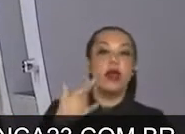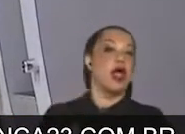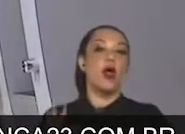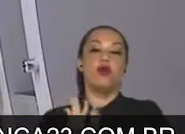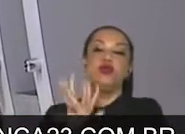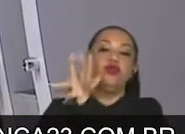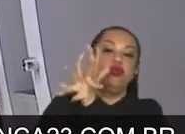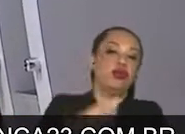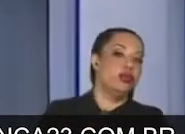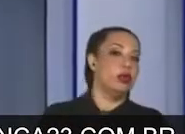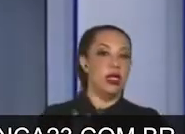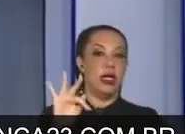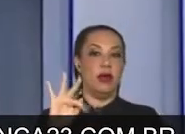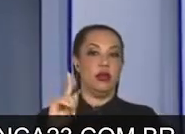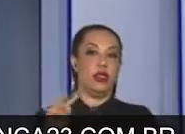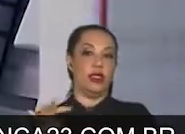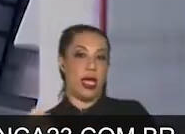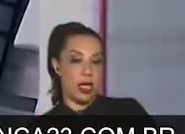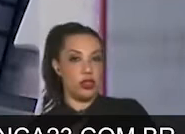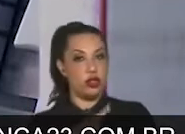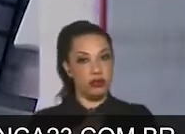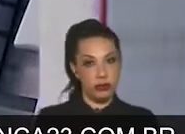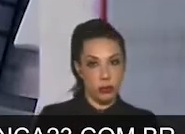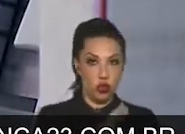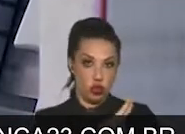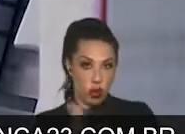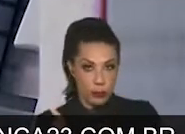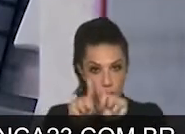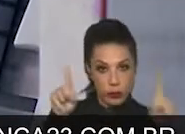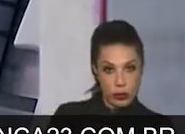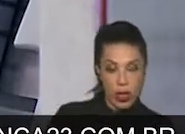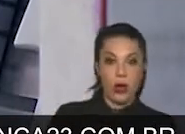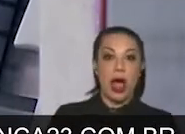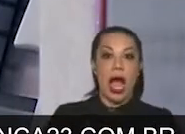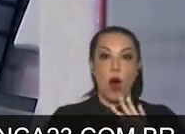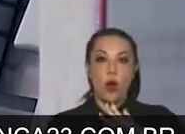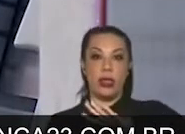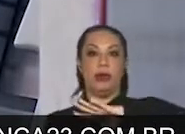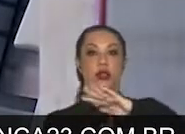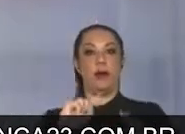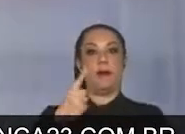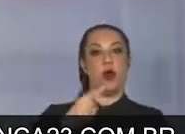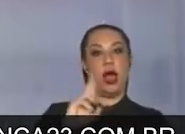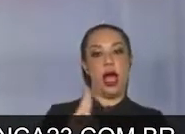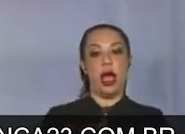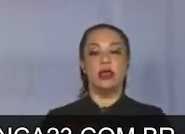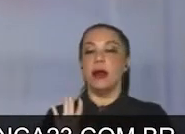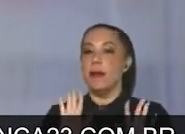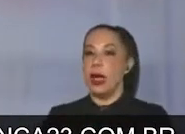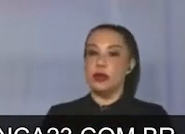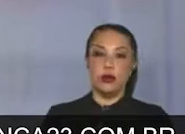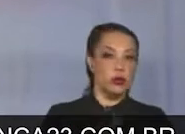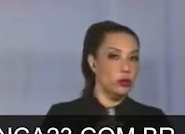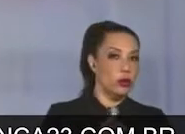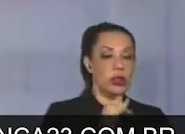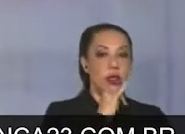todas as contas do FGTS existentes em nome do trabalhador, até o limite de R$ 1.000. Não ficam